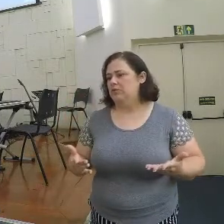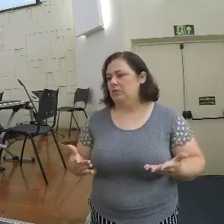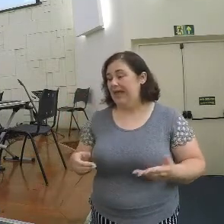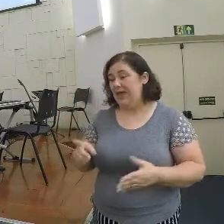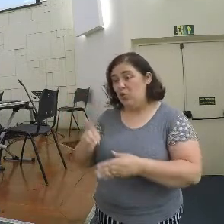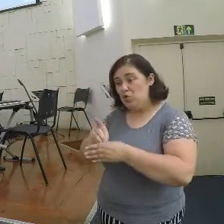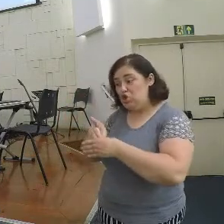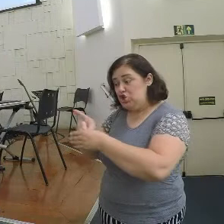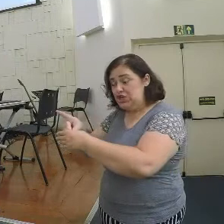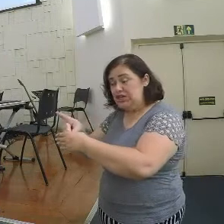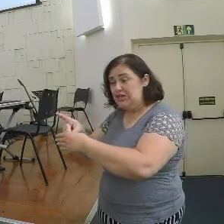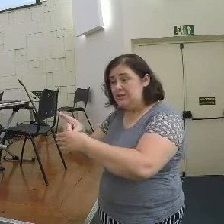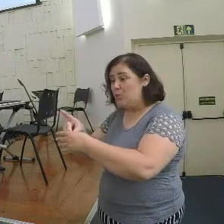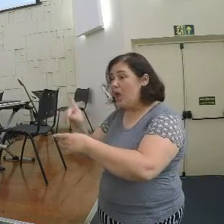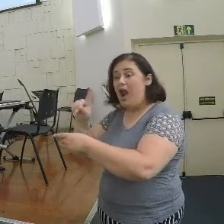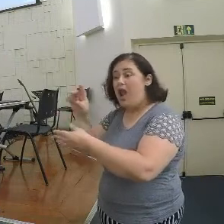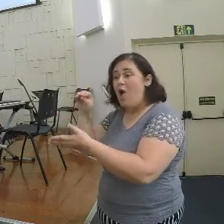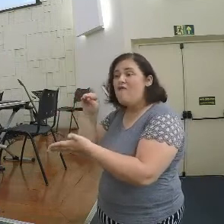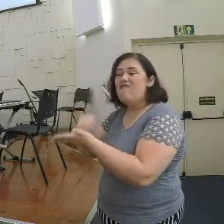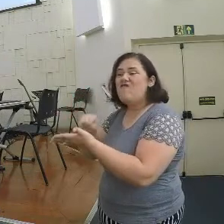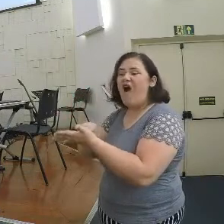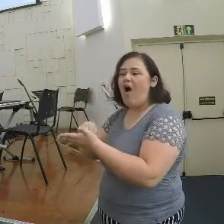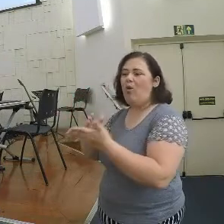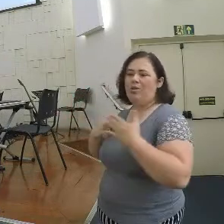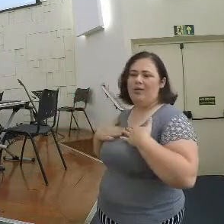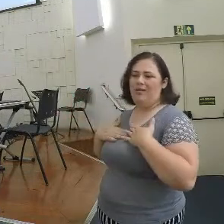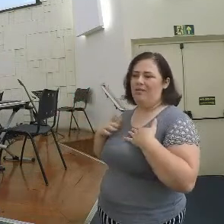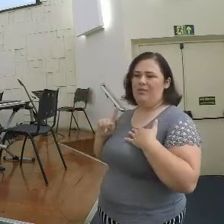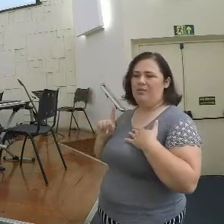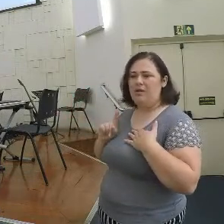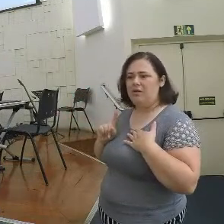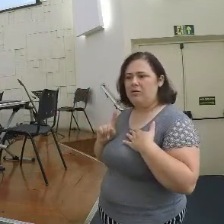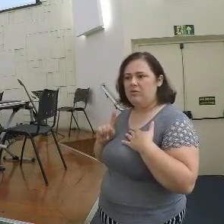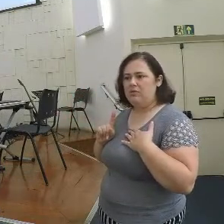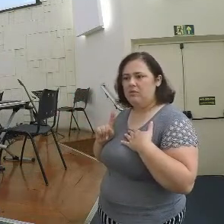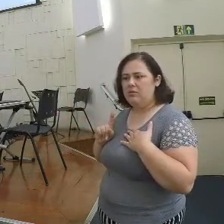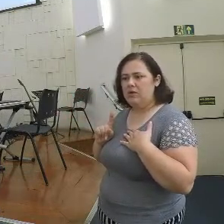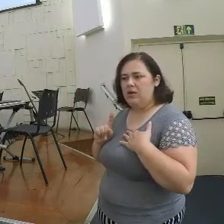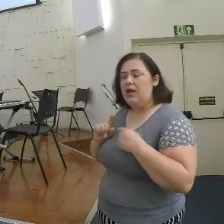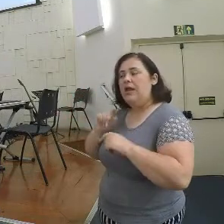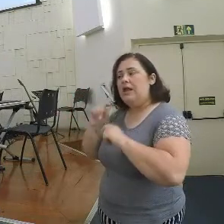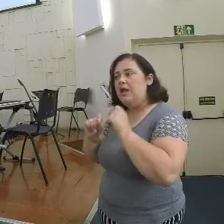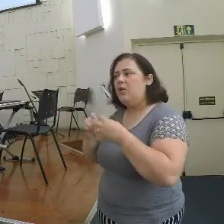Cristo diz é o seguinte: é bom dar o dízimo, mas só faça isso se isso for parte de